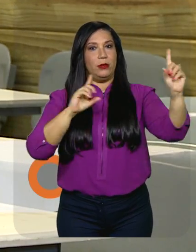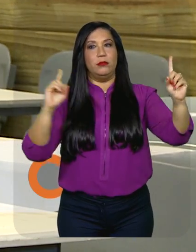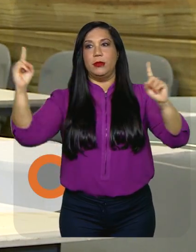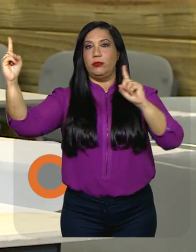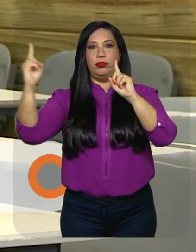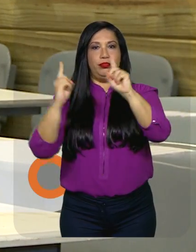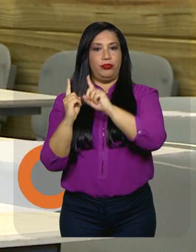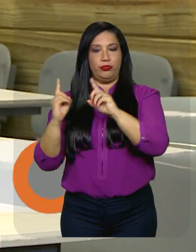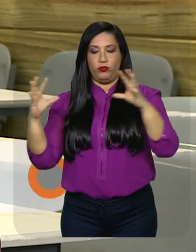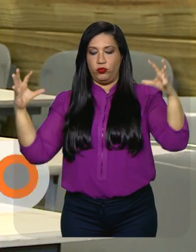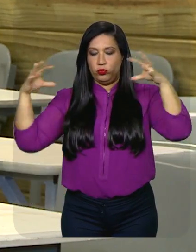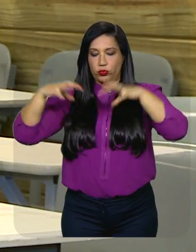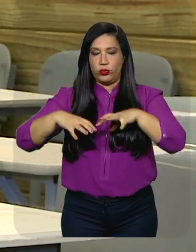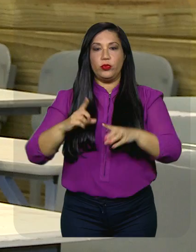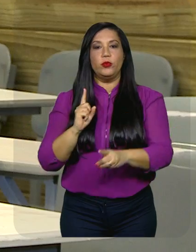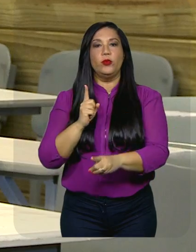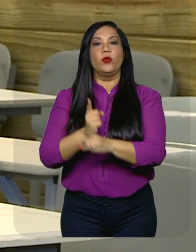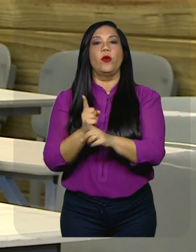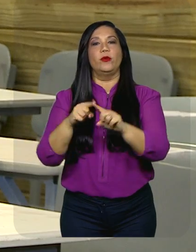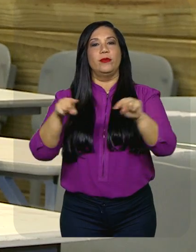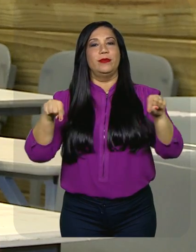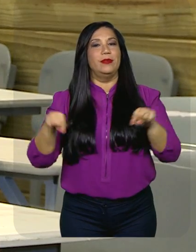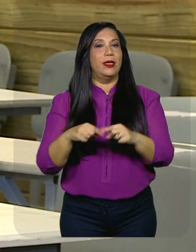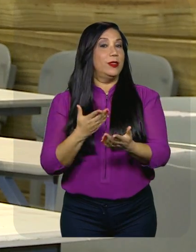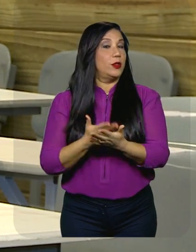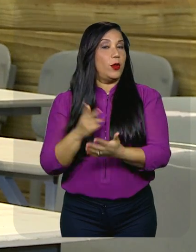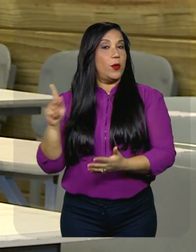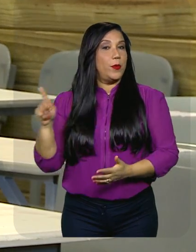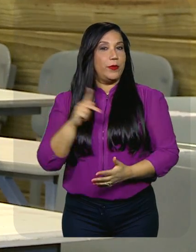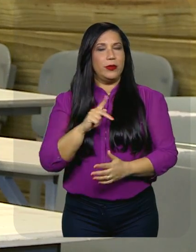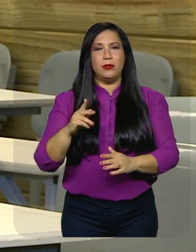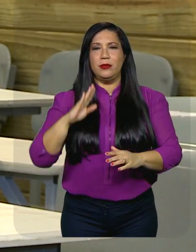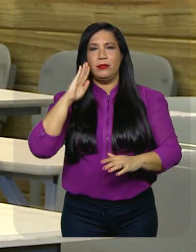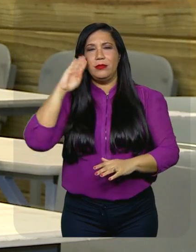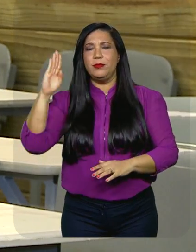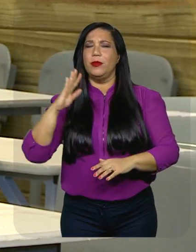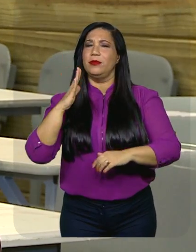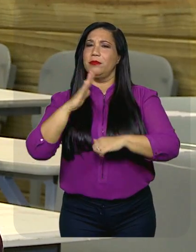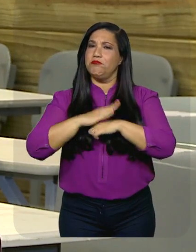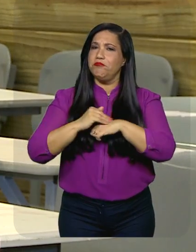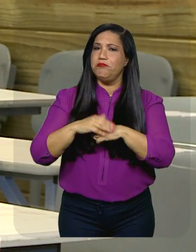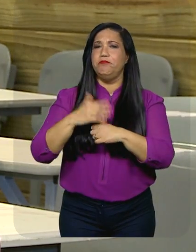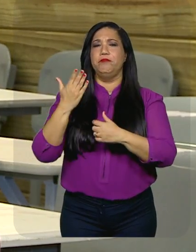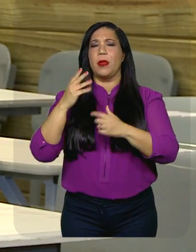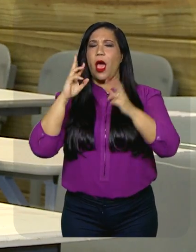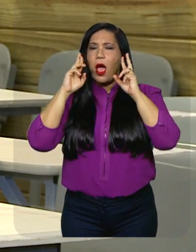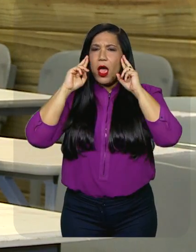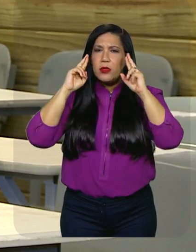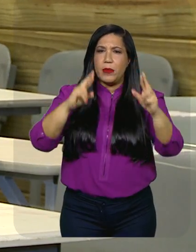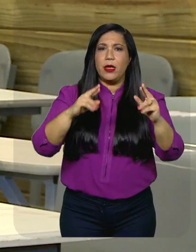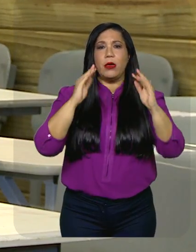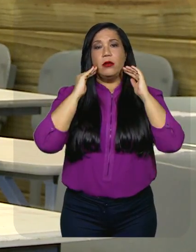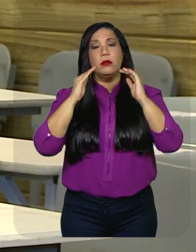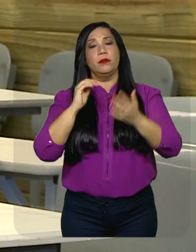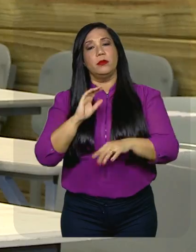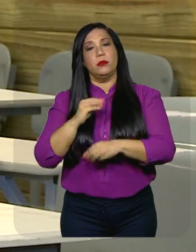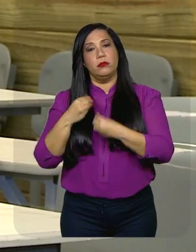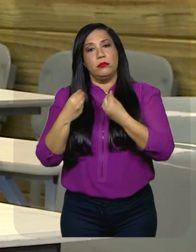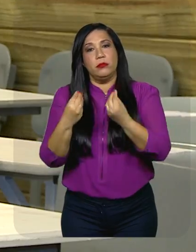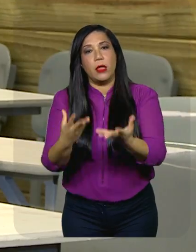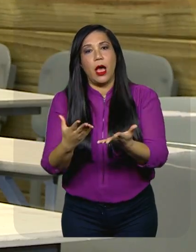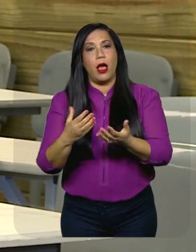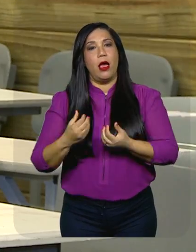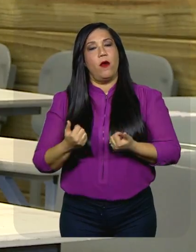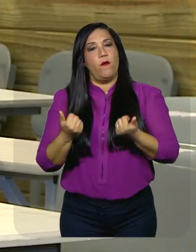diferente, todos se encontram na sala de aula com professores extremamente generosos que oferecem essa base para